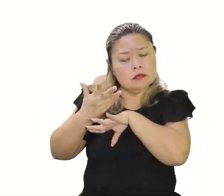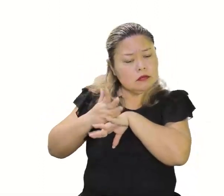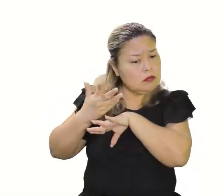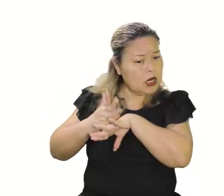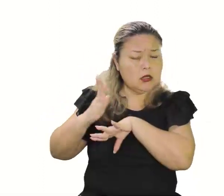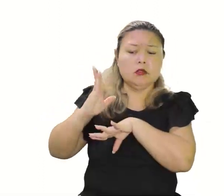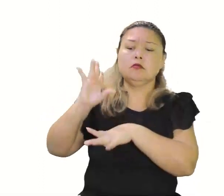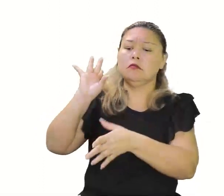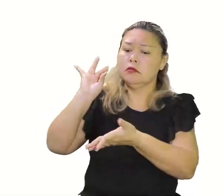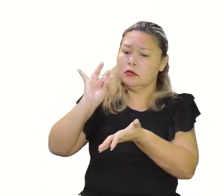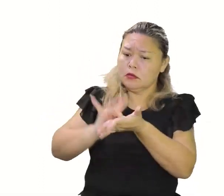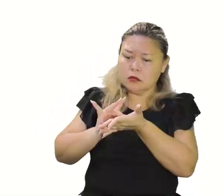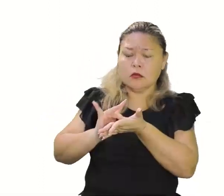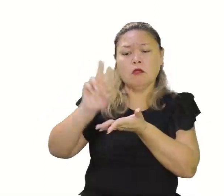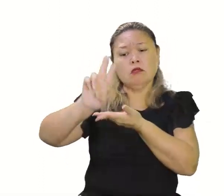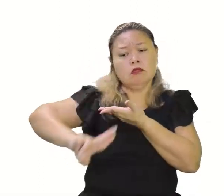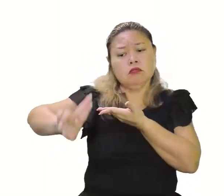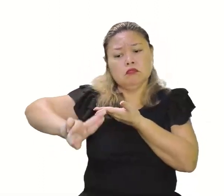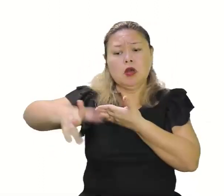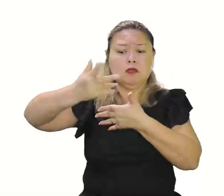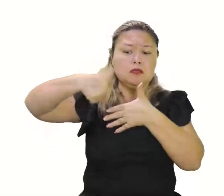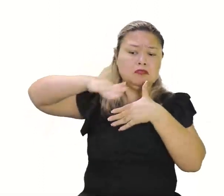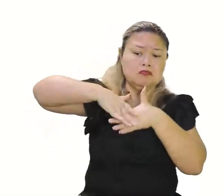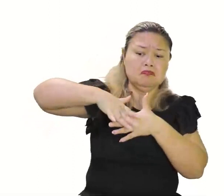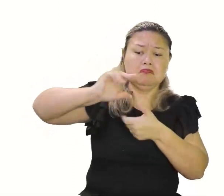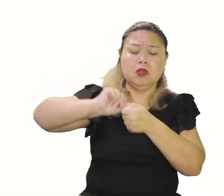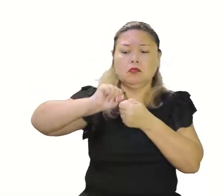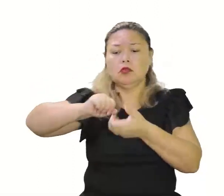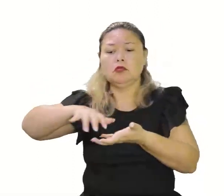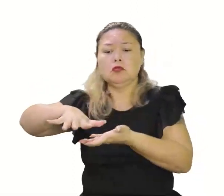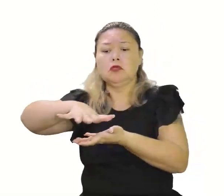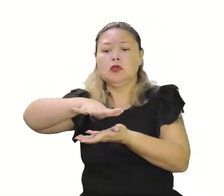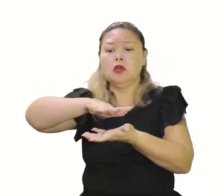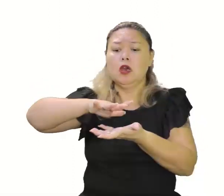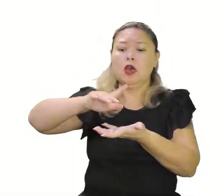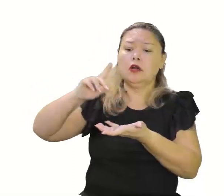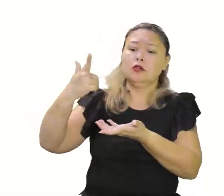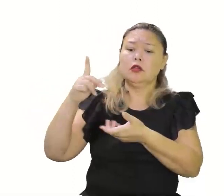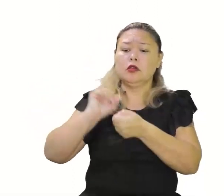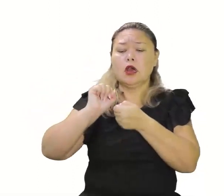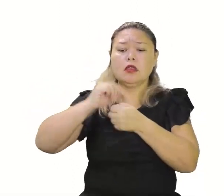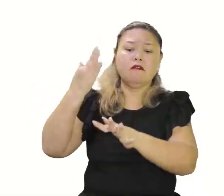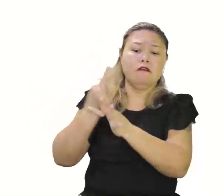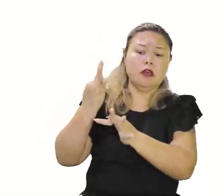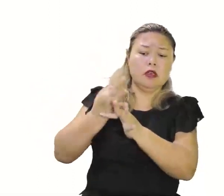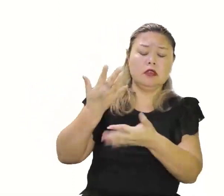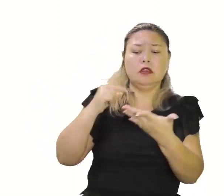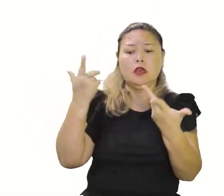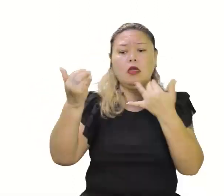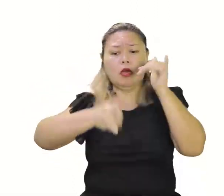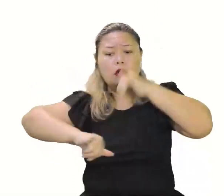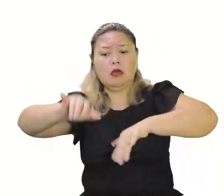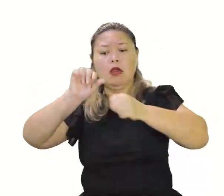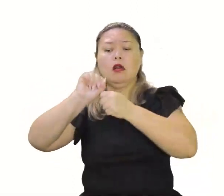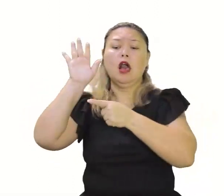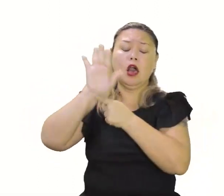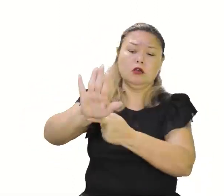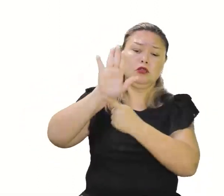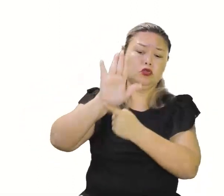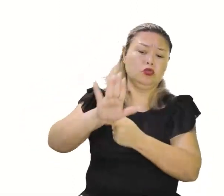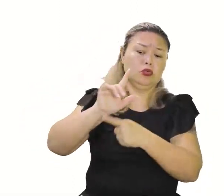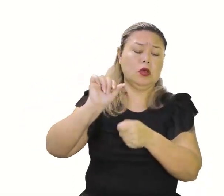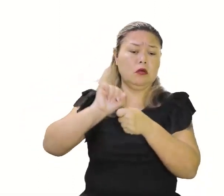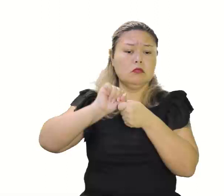mesmo, que você pode usar tanto na matemática, como na geografia, como na química, na física. Isso vai te ajudar muito a